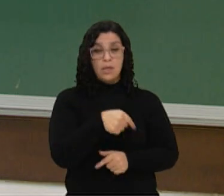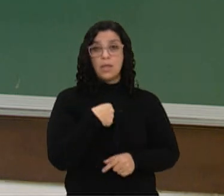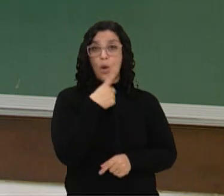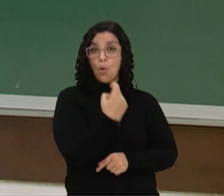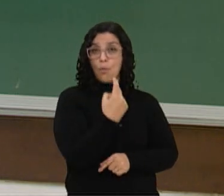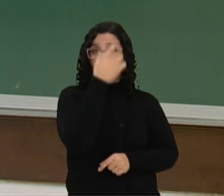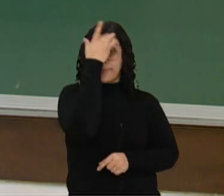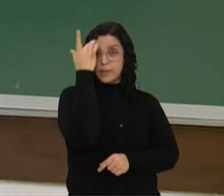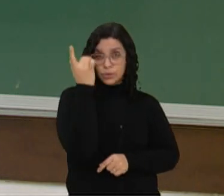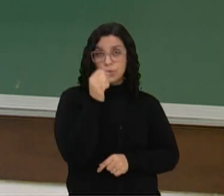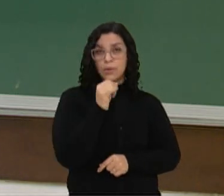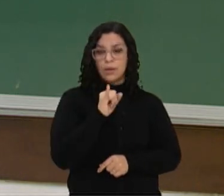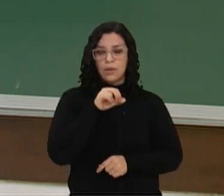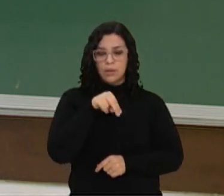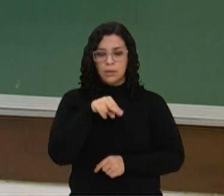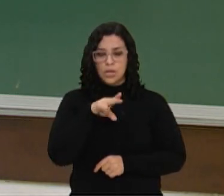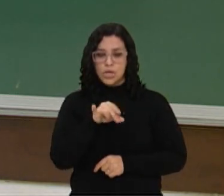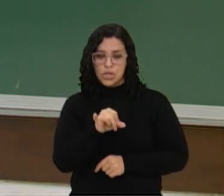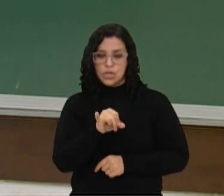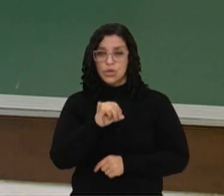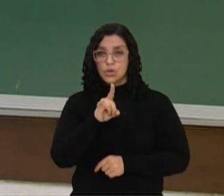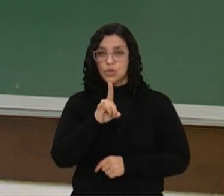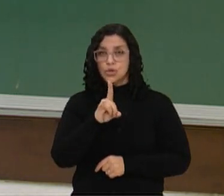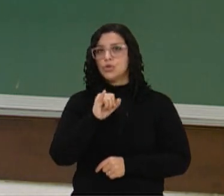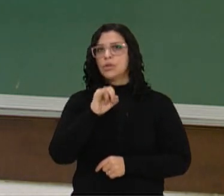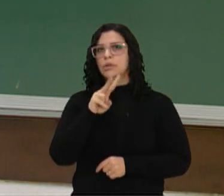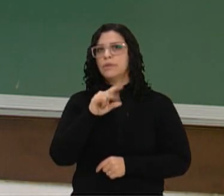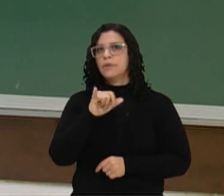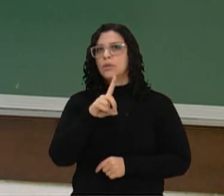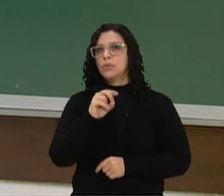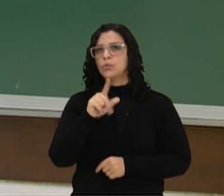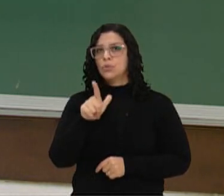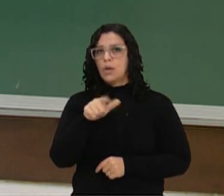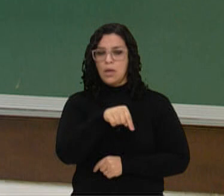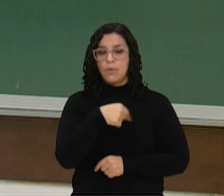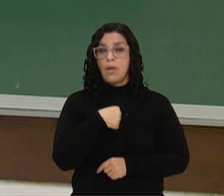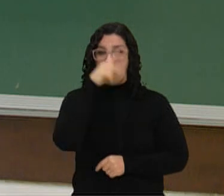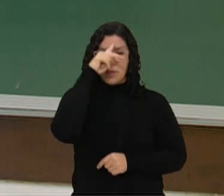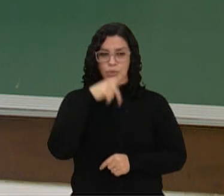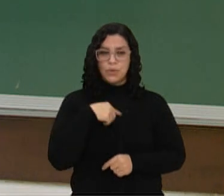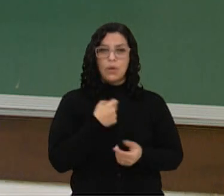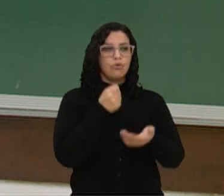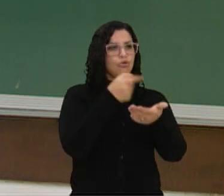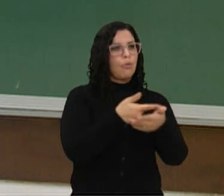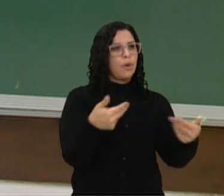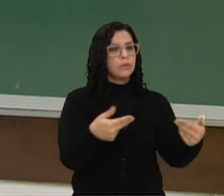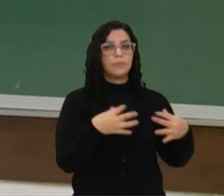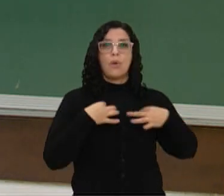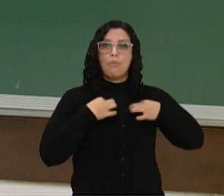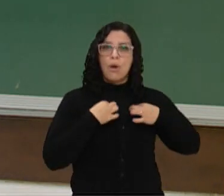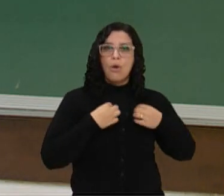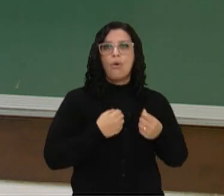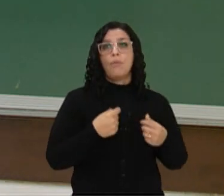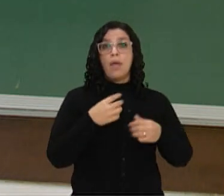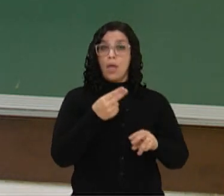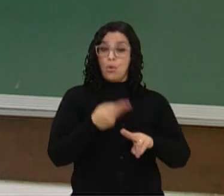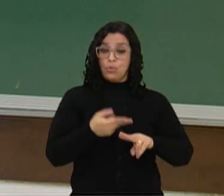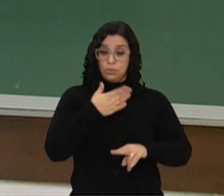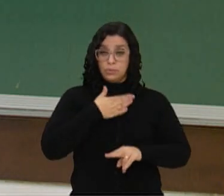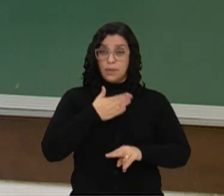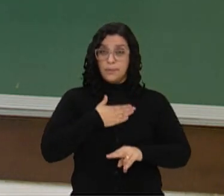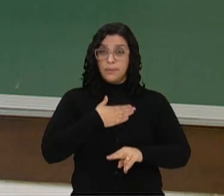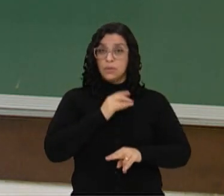pessoa só, né? Quando adquire bens para um uso seu, pessoal. Então, eu compro uma blusa, eu uso pessoal,